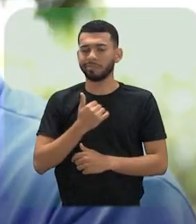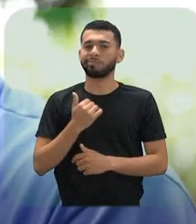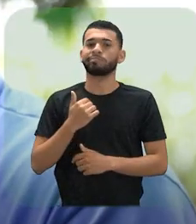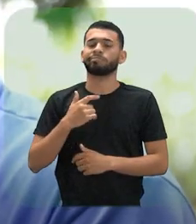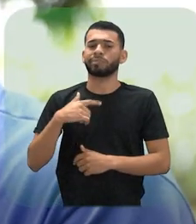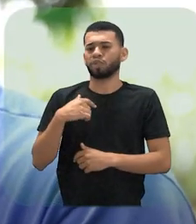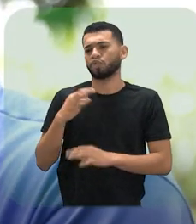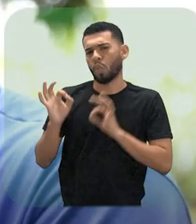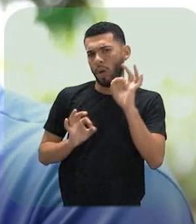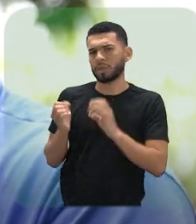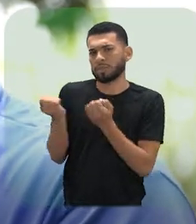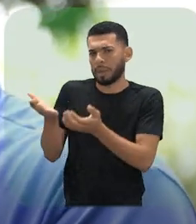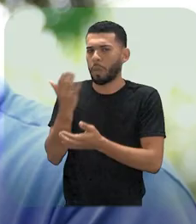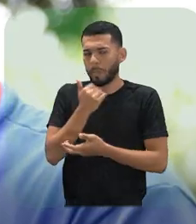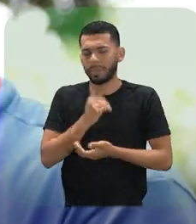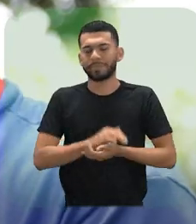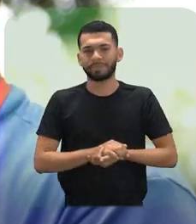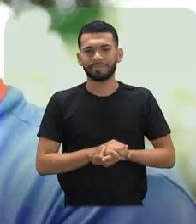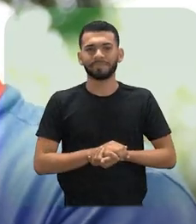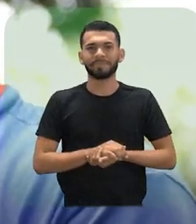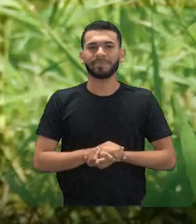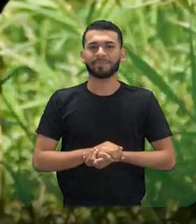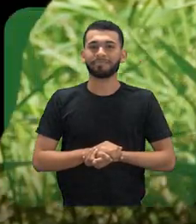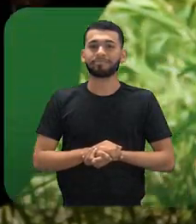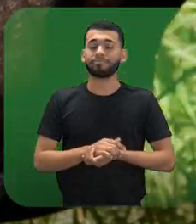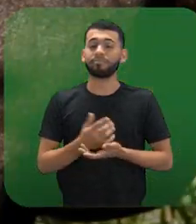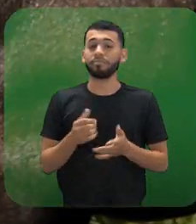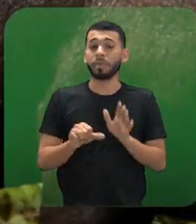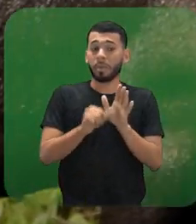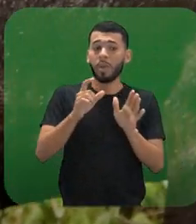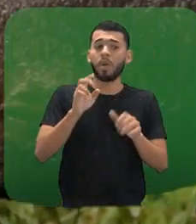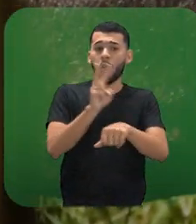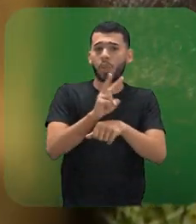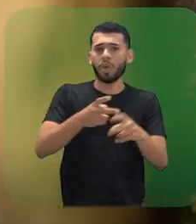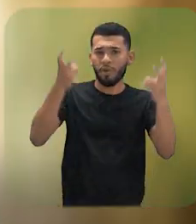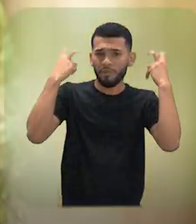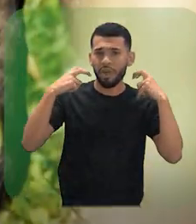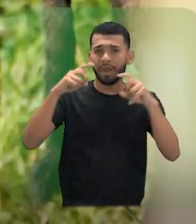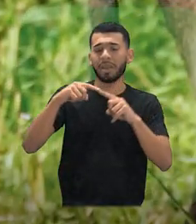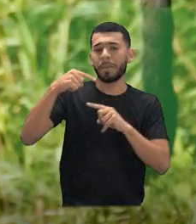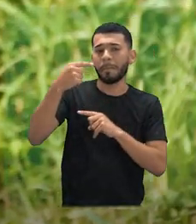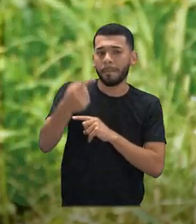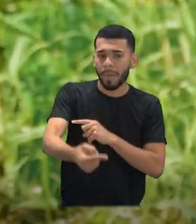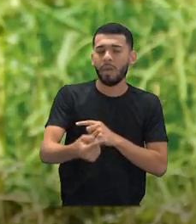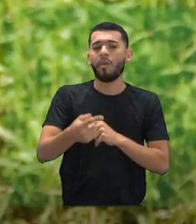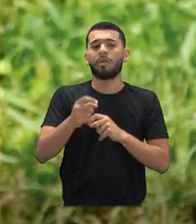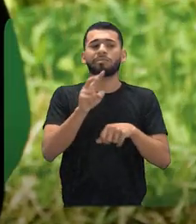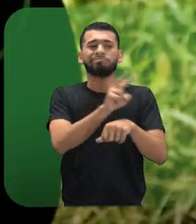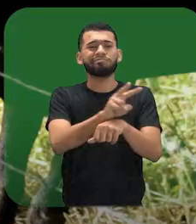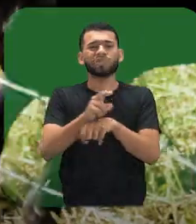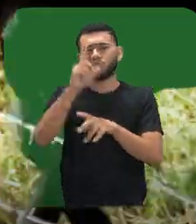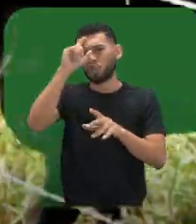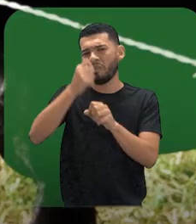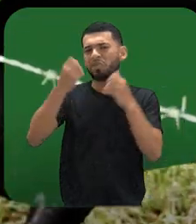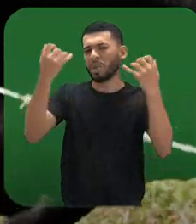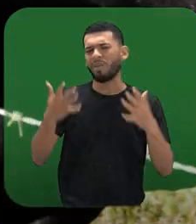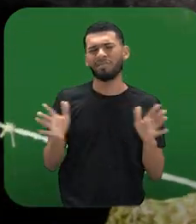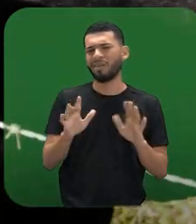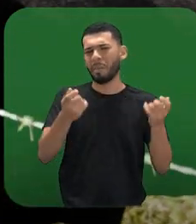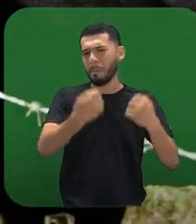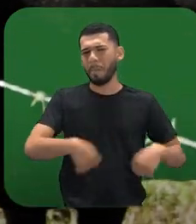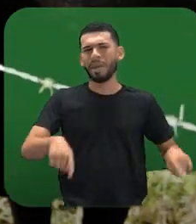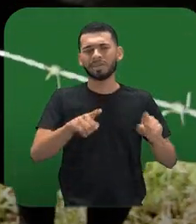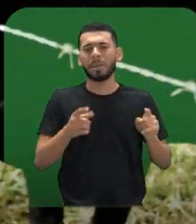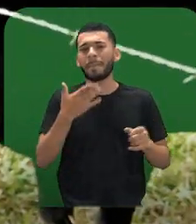A gente corta, tomba, carrega e descarrega. E de primeira a gente pastorava. Chegou um tempo aí que a gente pastorava as ovelhas, mas o chefe disse,